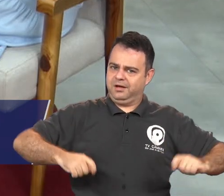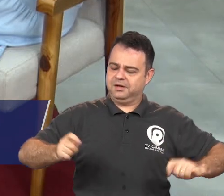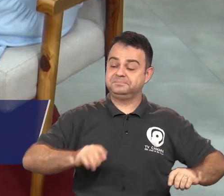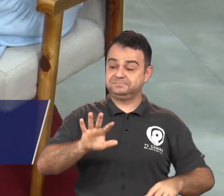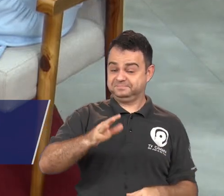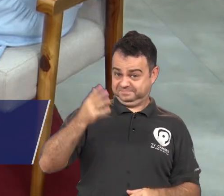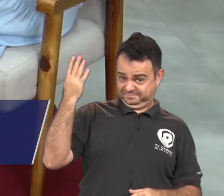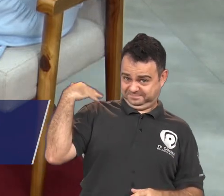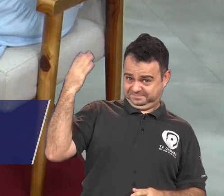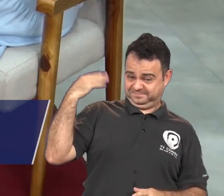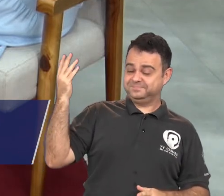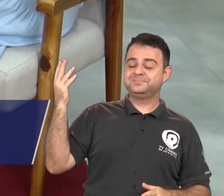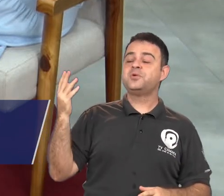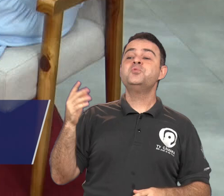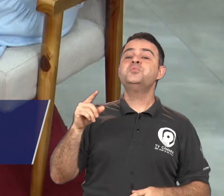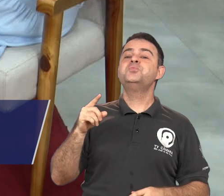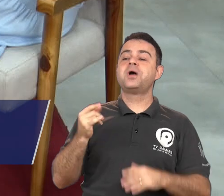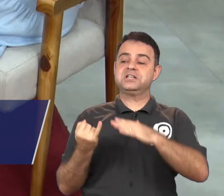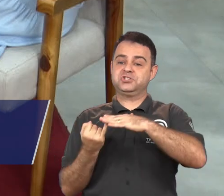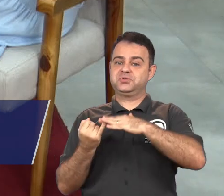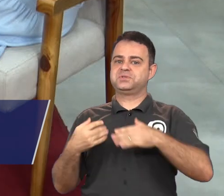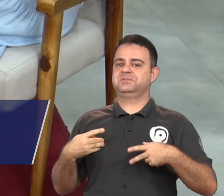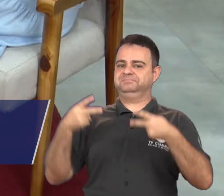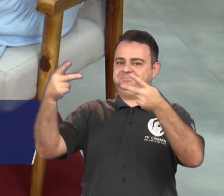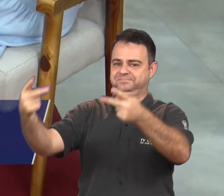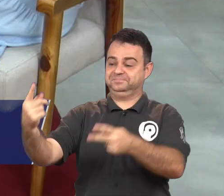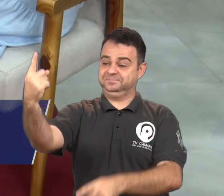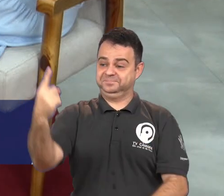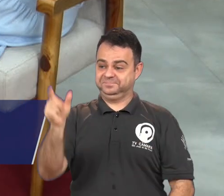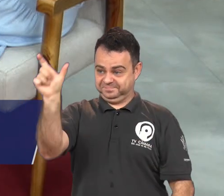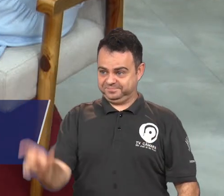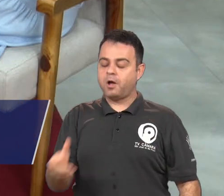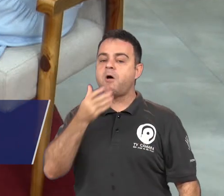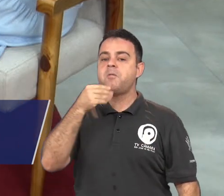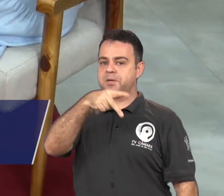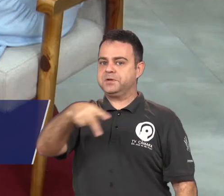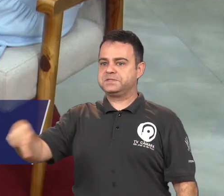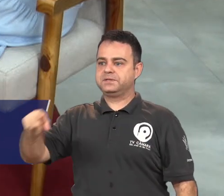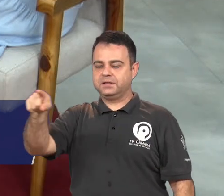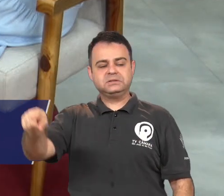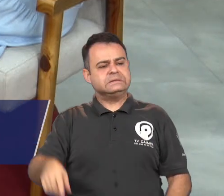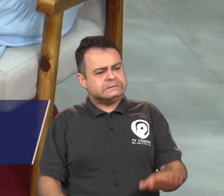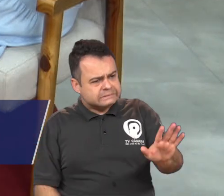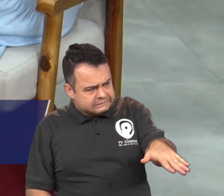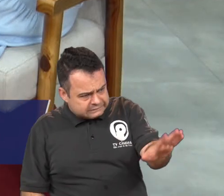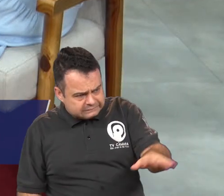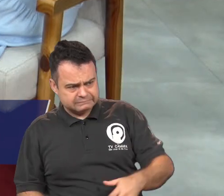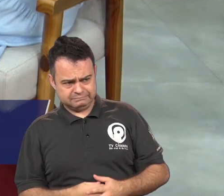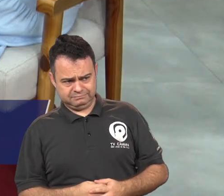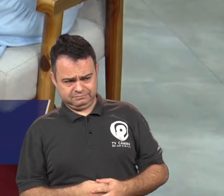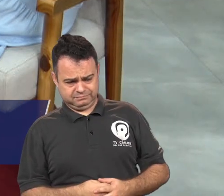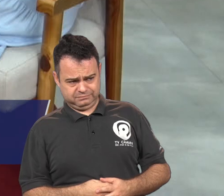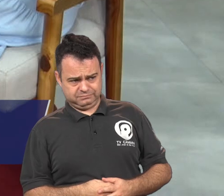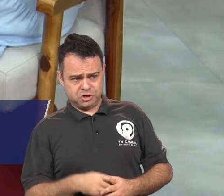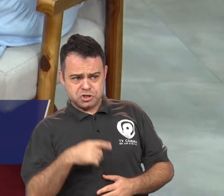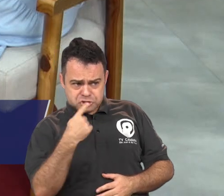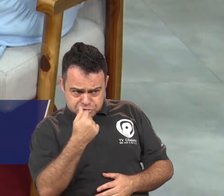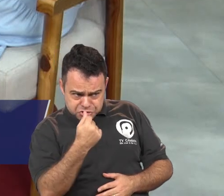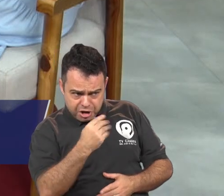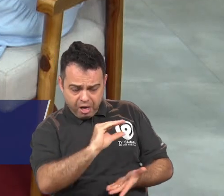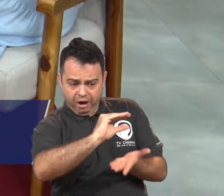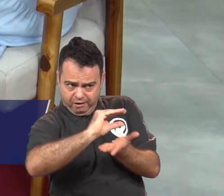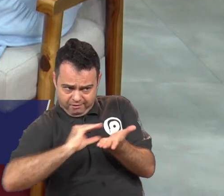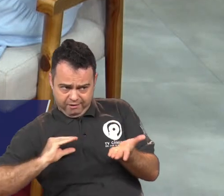Eu tive uma visita assim, numa instituição que o presidente ainda falou assim para mim: eu gostaria de saber se a senhora vai